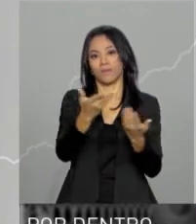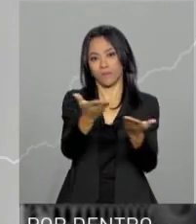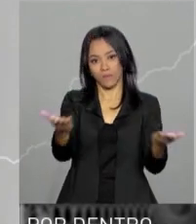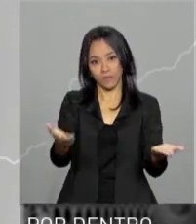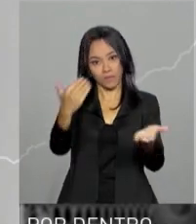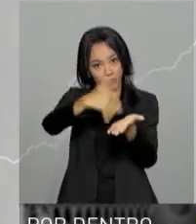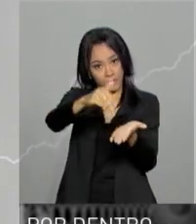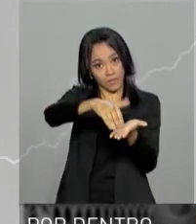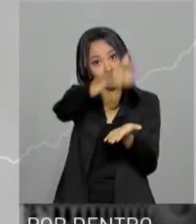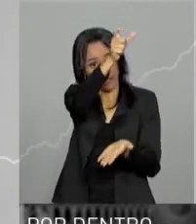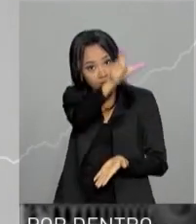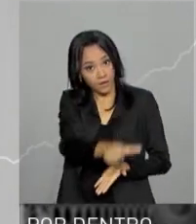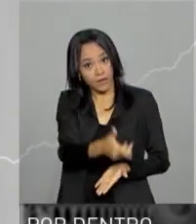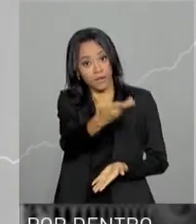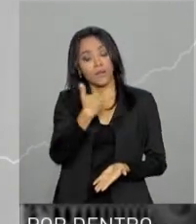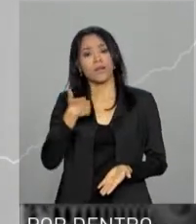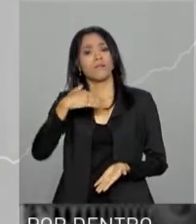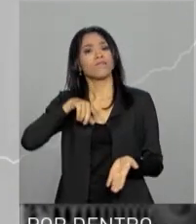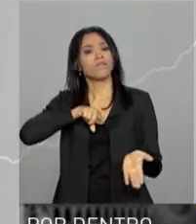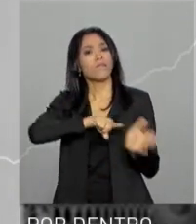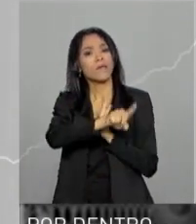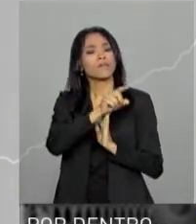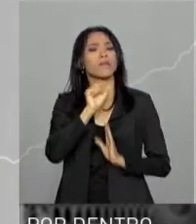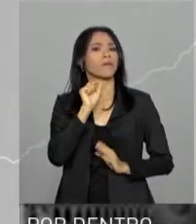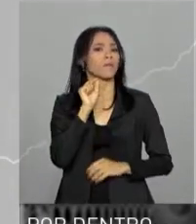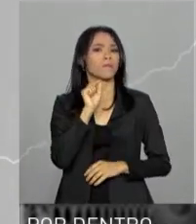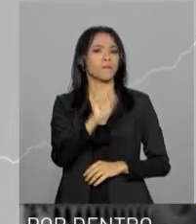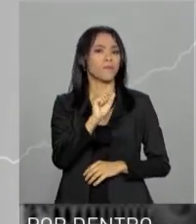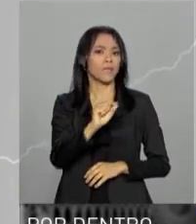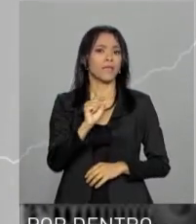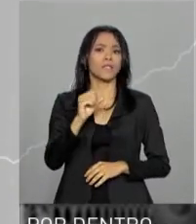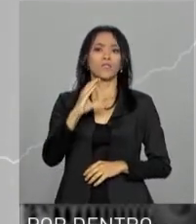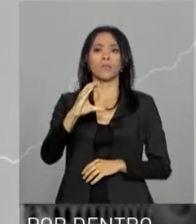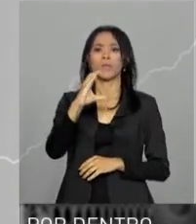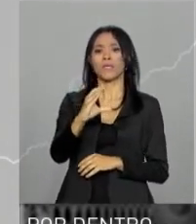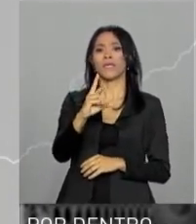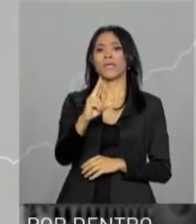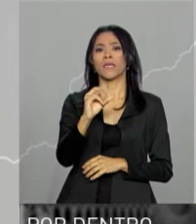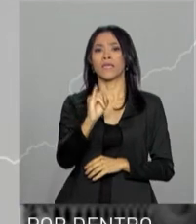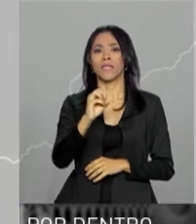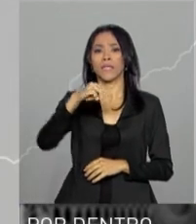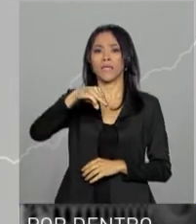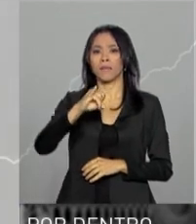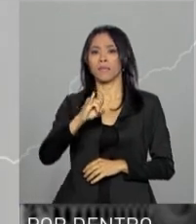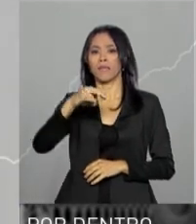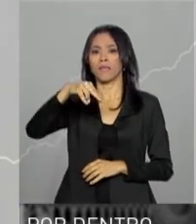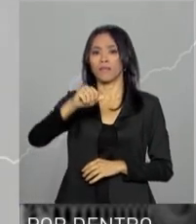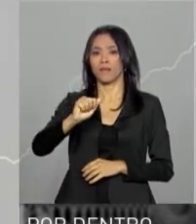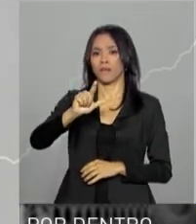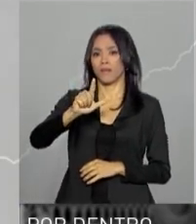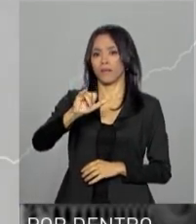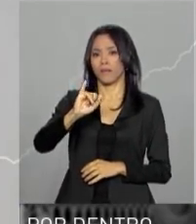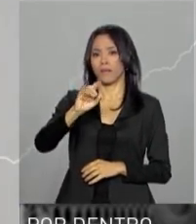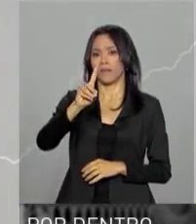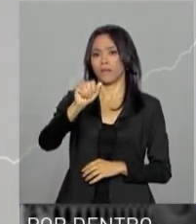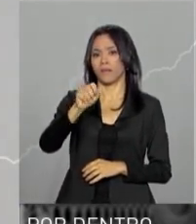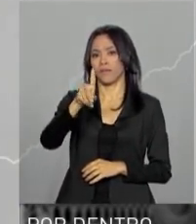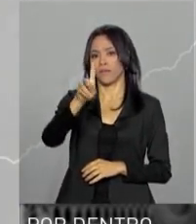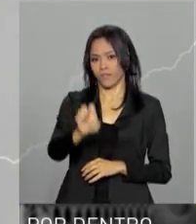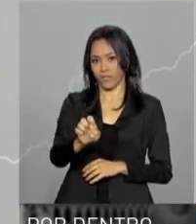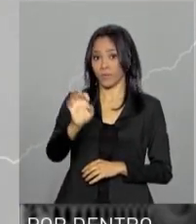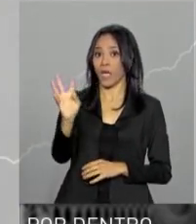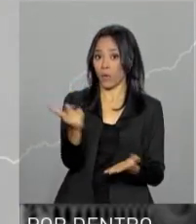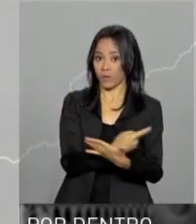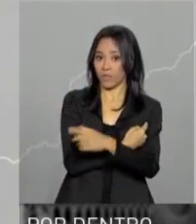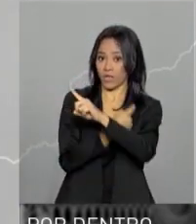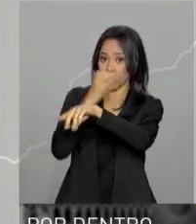secretário eu queria começar perguntando ao senhor a respeito da criminalidade a exemplo do rio de janeiro fortaleza também viveu grandes episódios